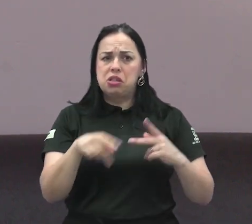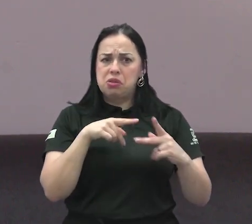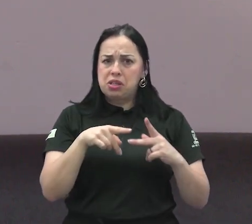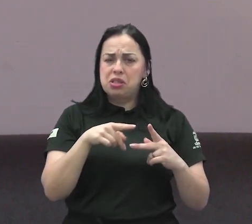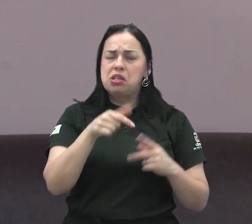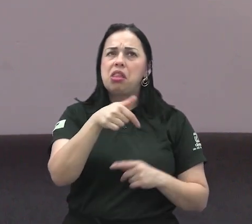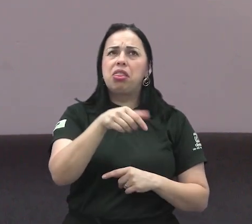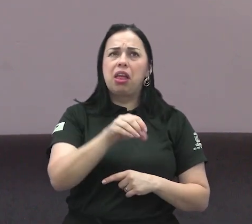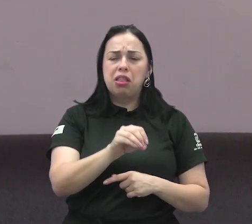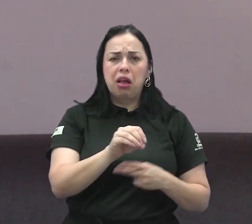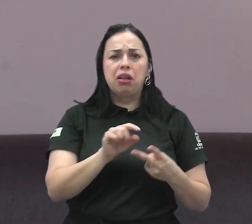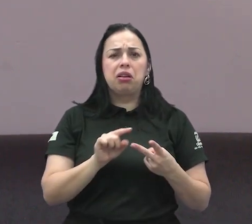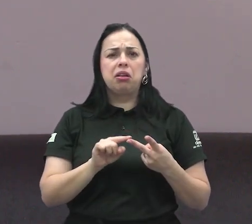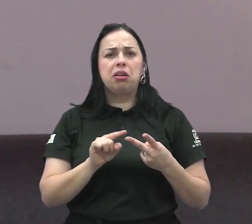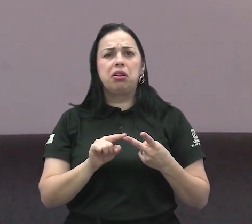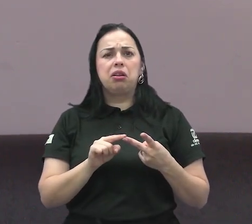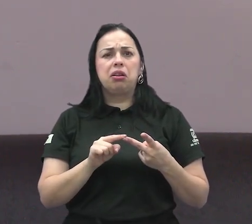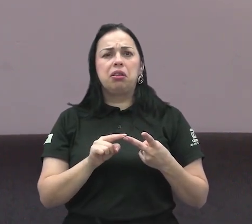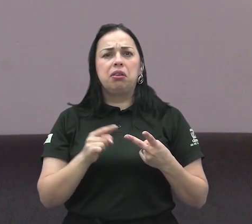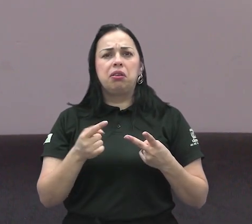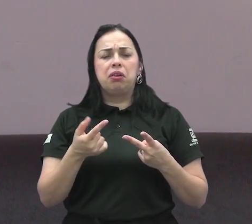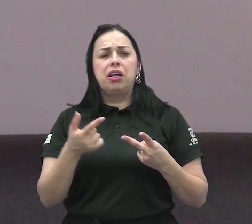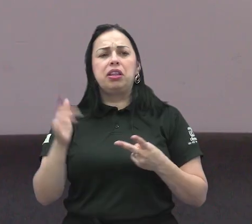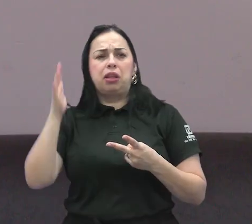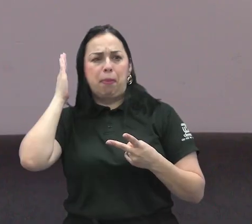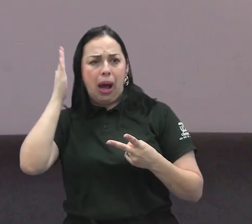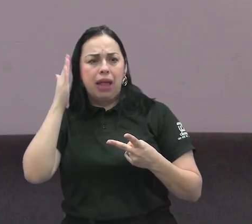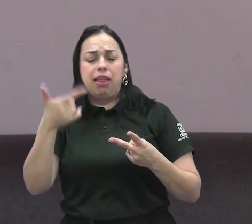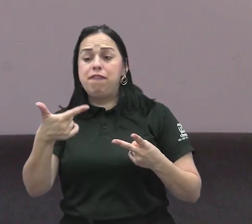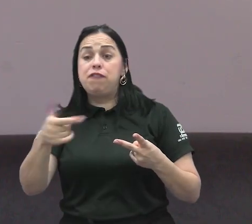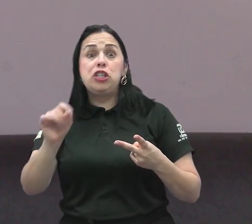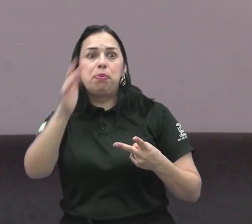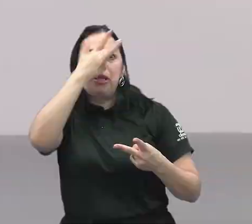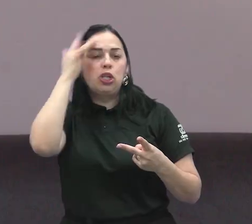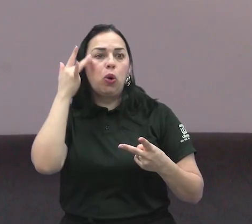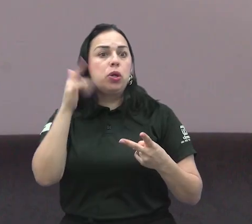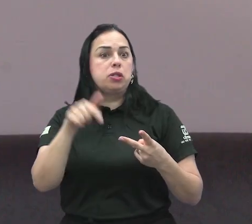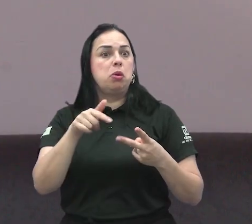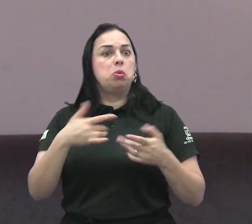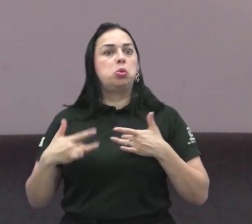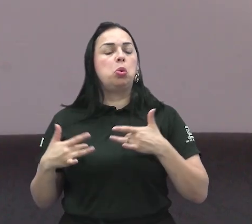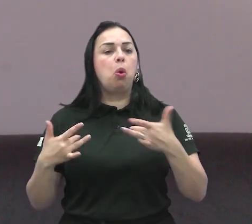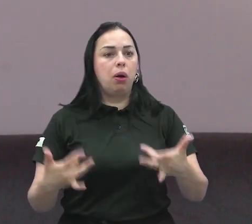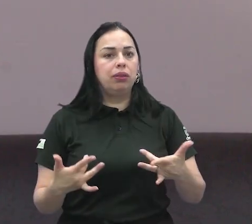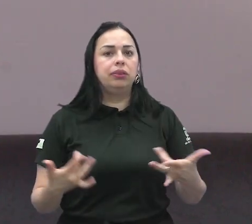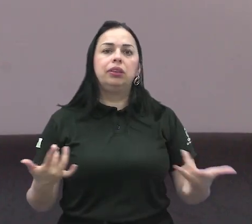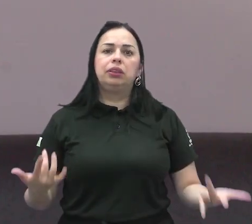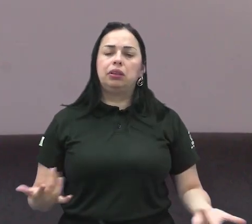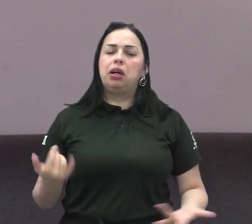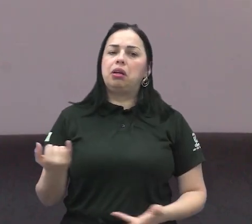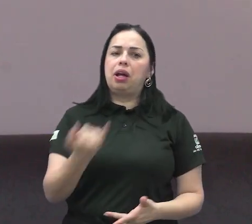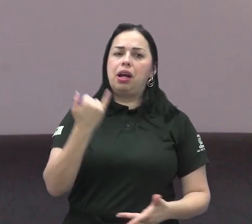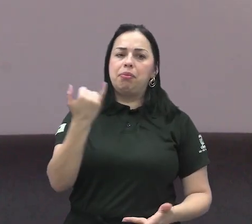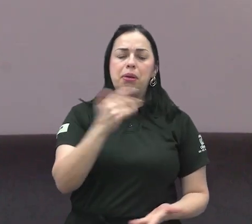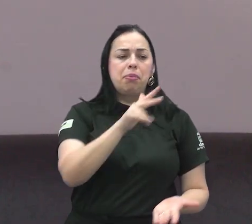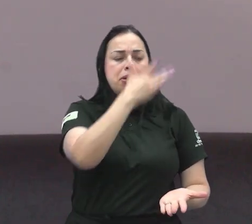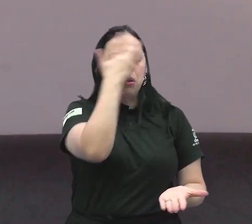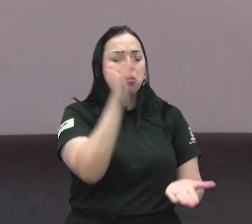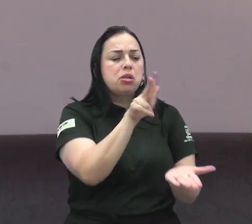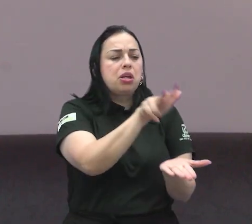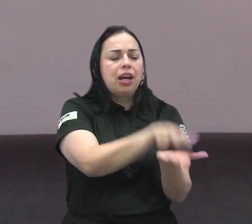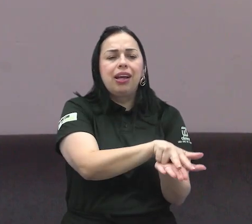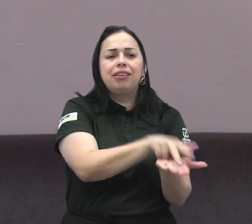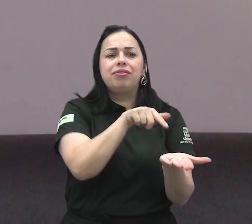70 doações e 20 e poucas em Taubaté. Isso é algo muito relevante para quem